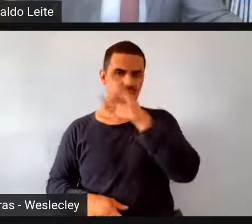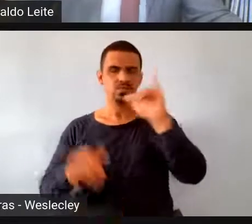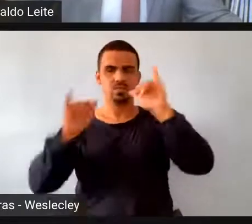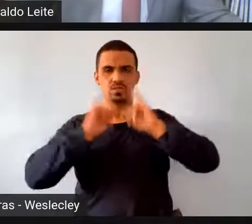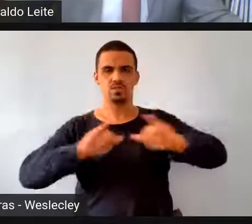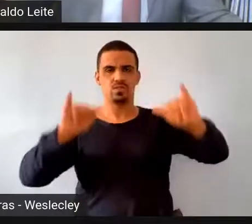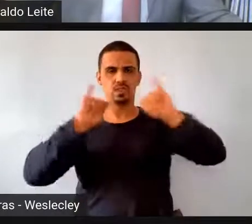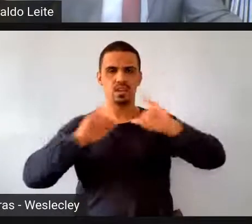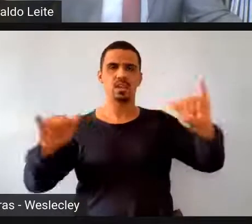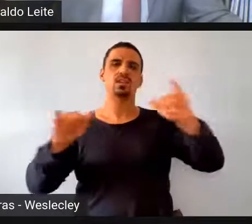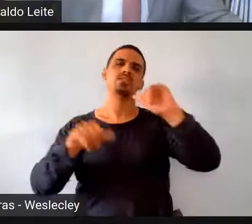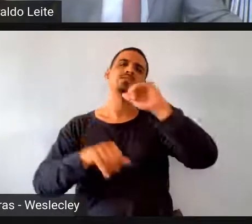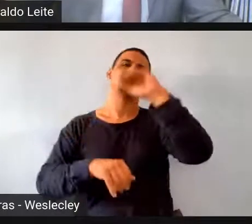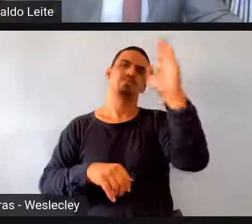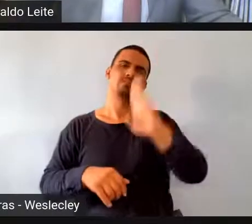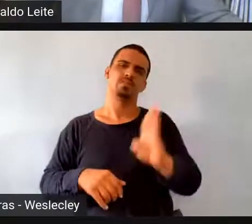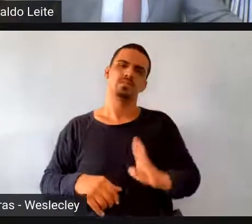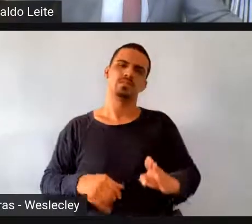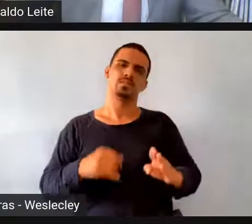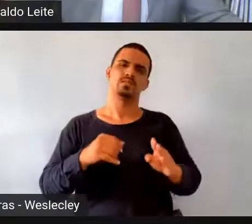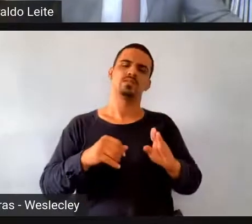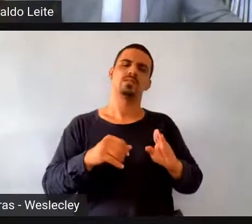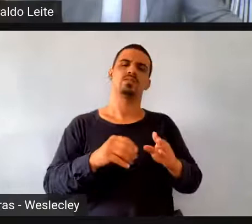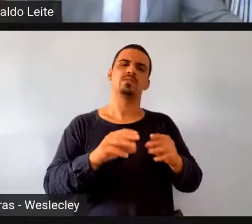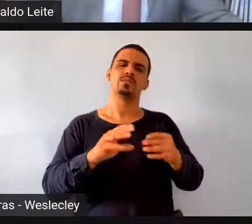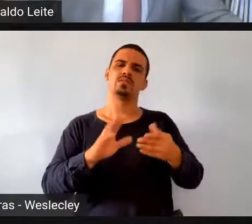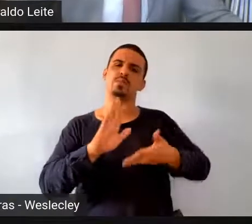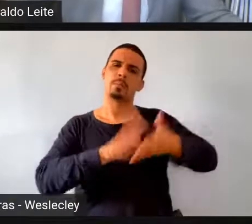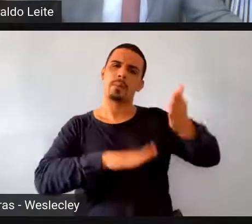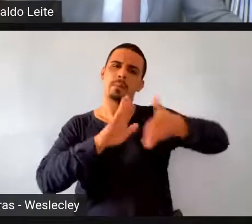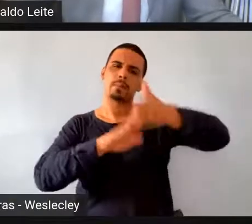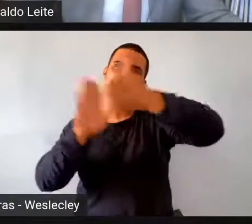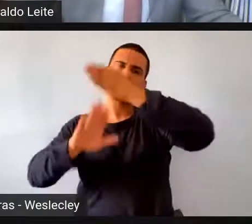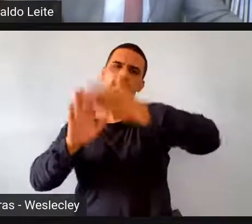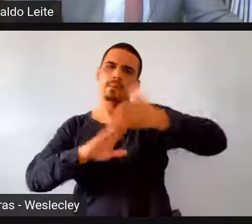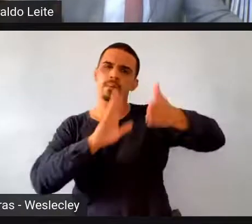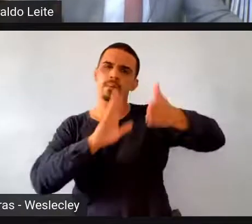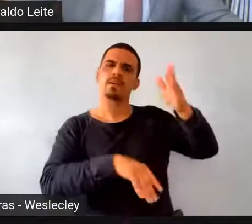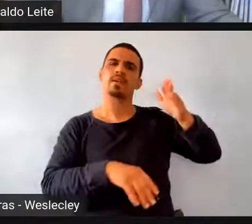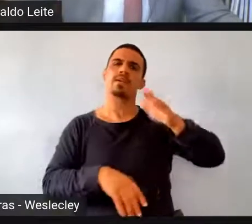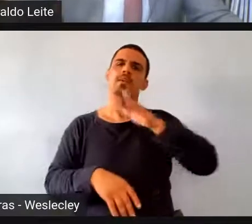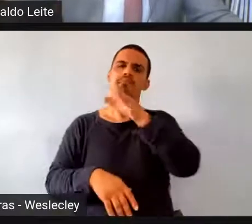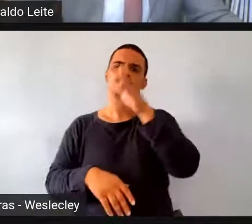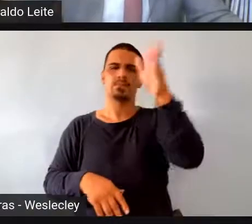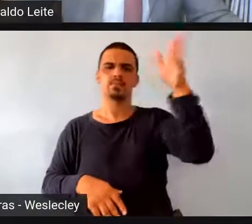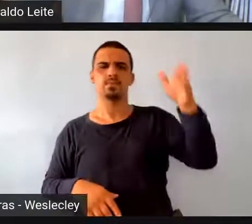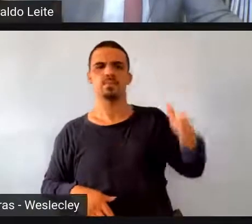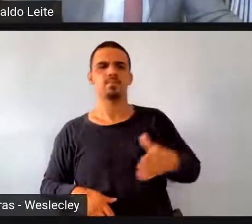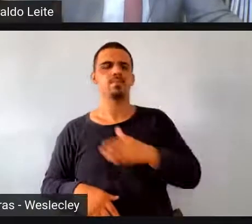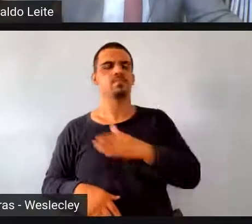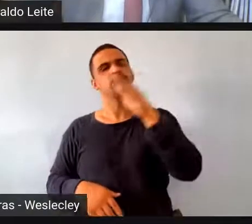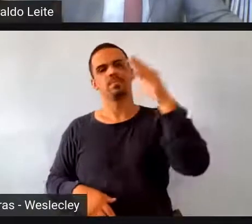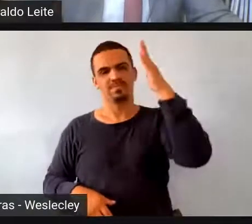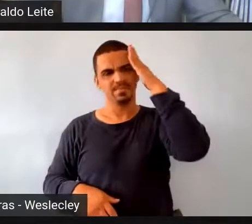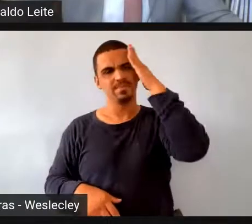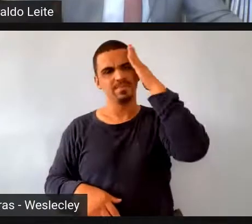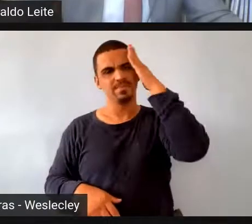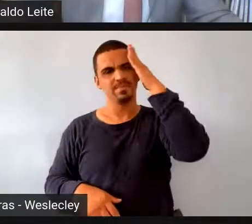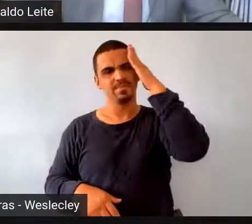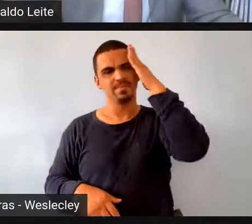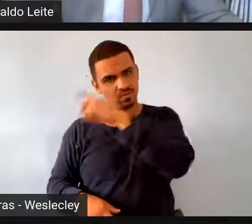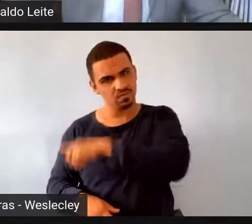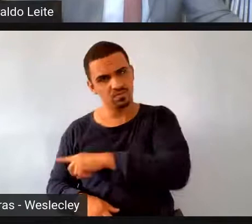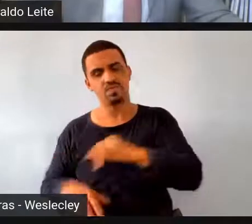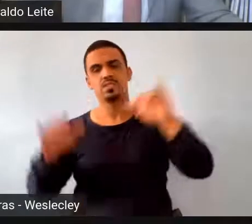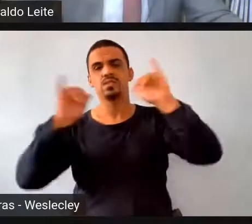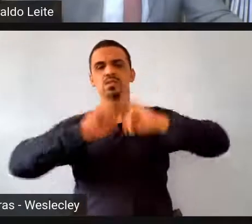vários municípios, fazendo a sua mensagem chegar num território muito grande. Então, o que o mundo trabalha são